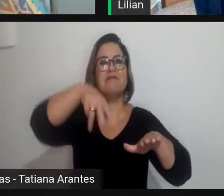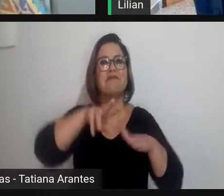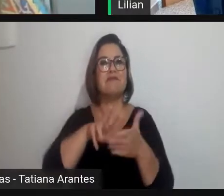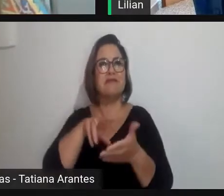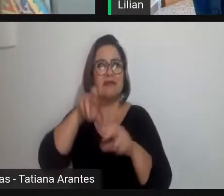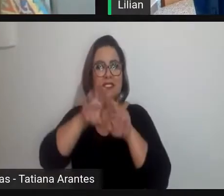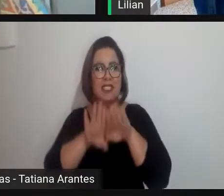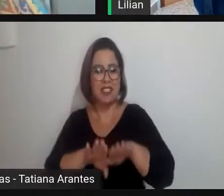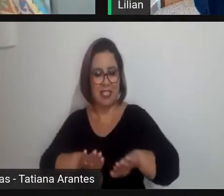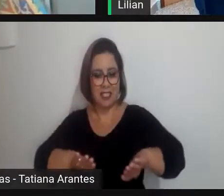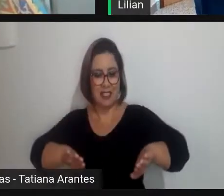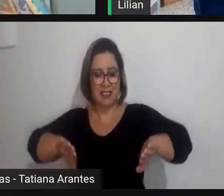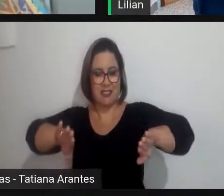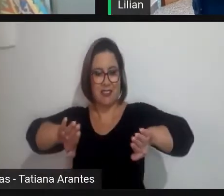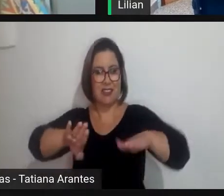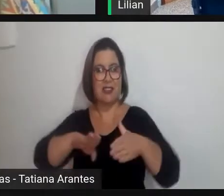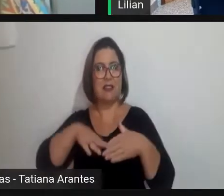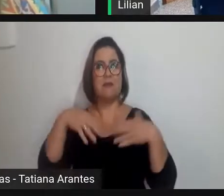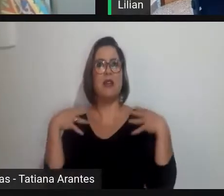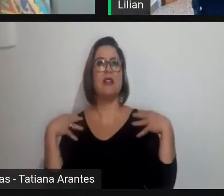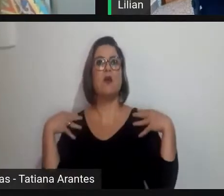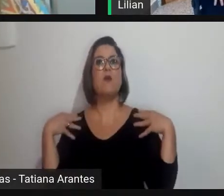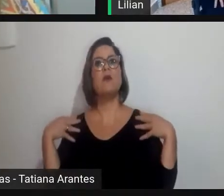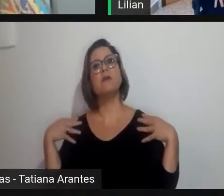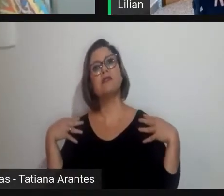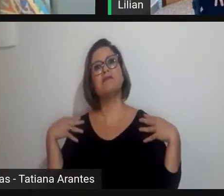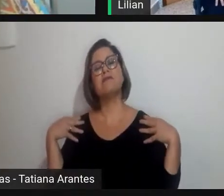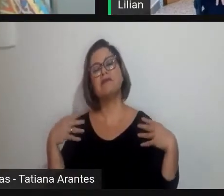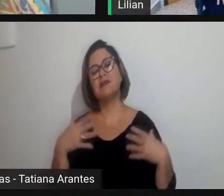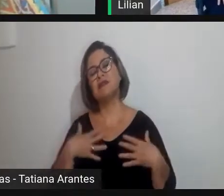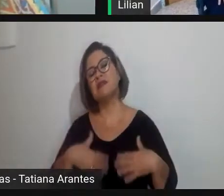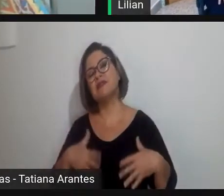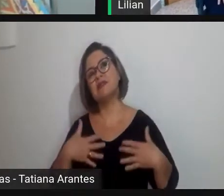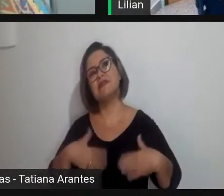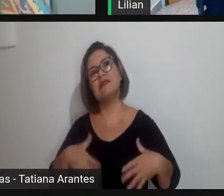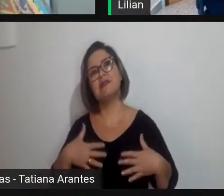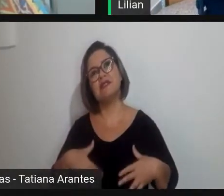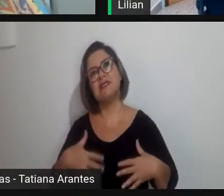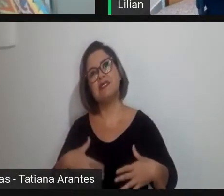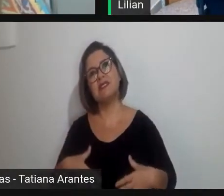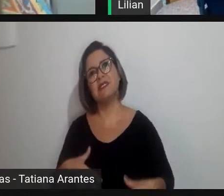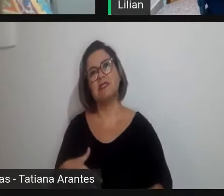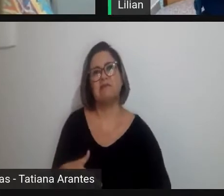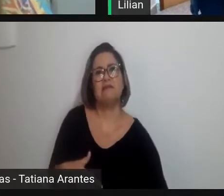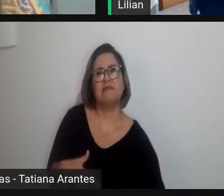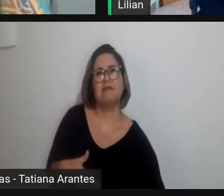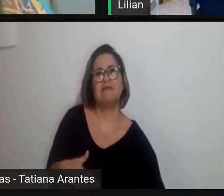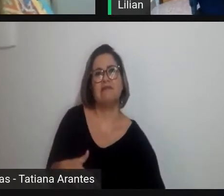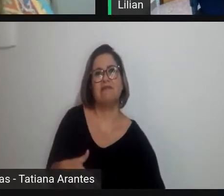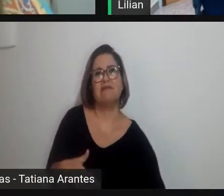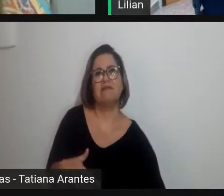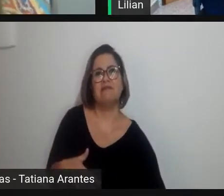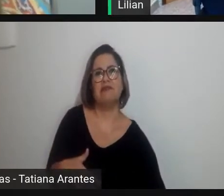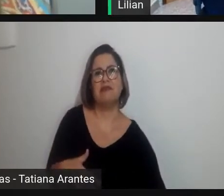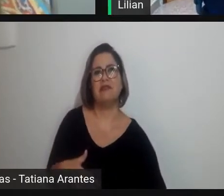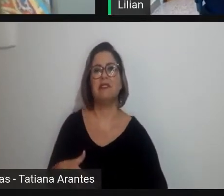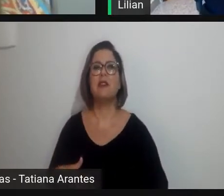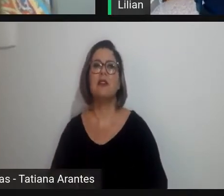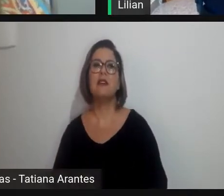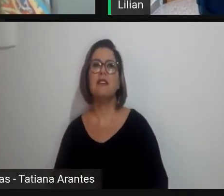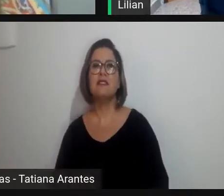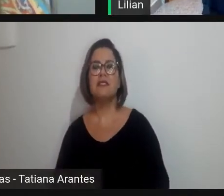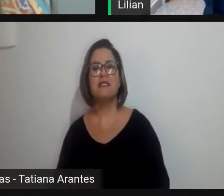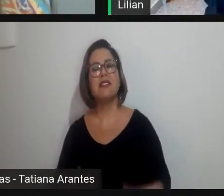manter os ombros relaxados. Aqui é um ombro contraído, aqui é um ombro relaxado. Com